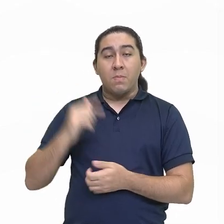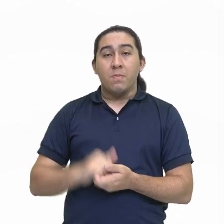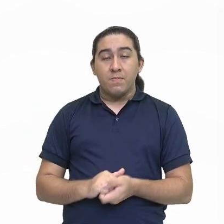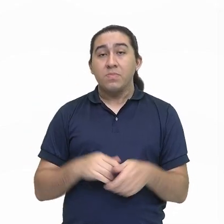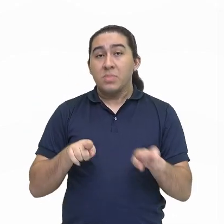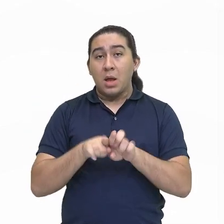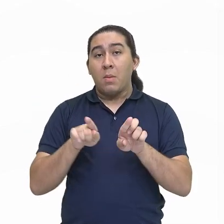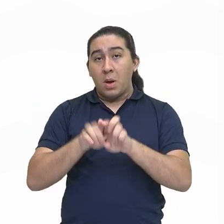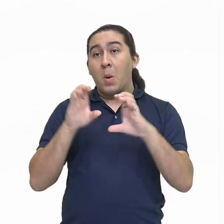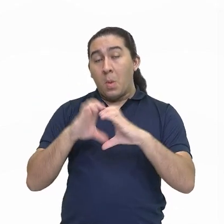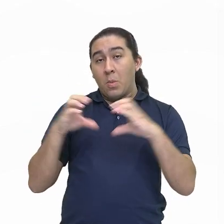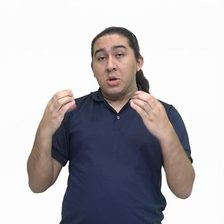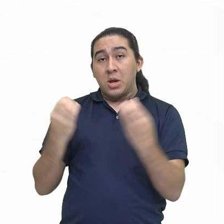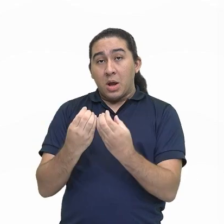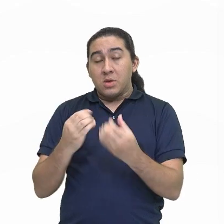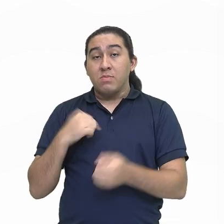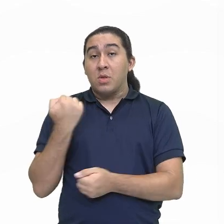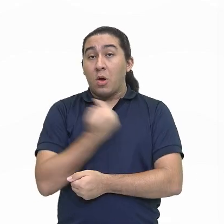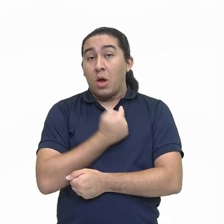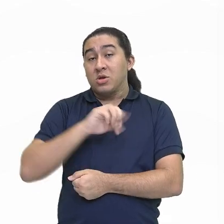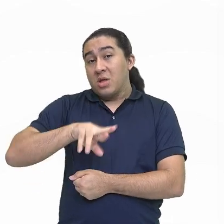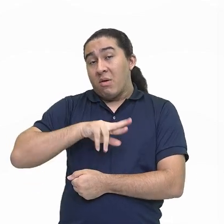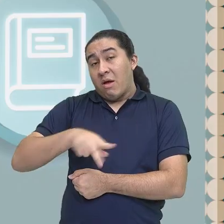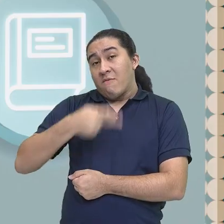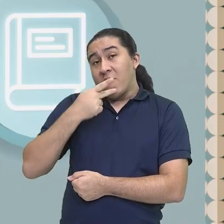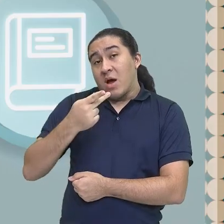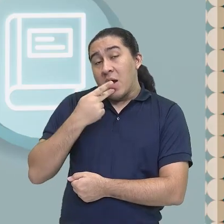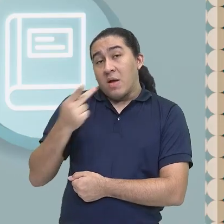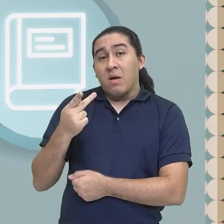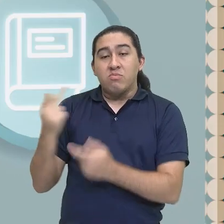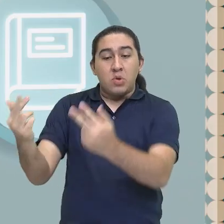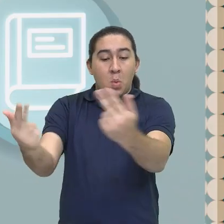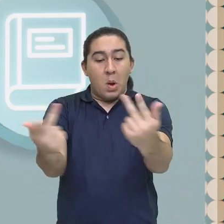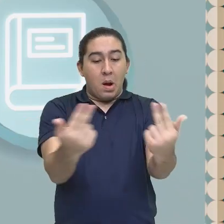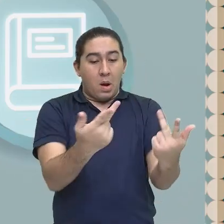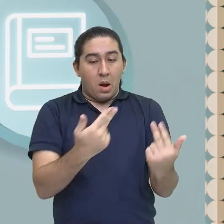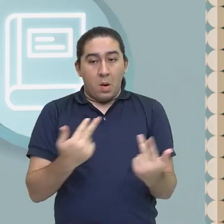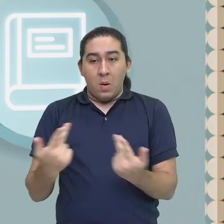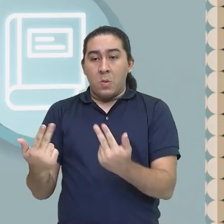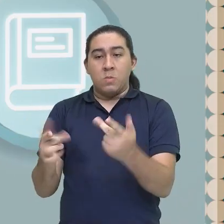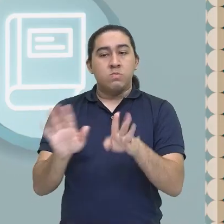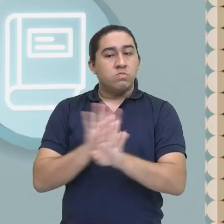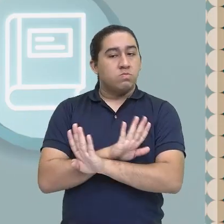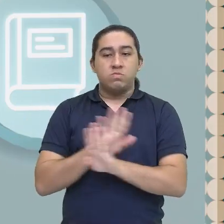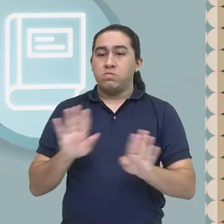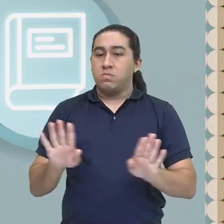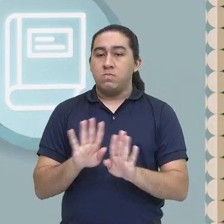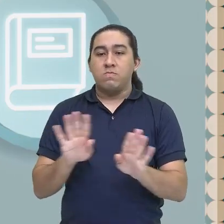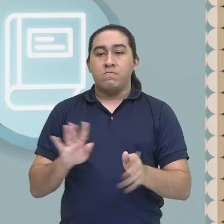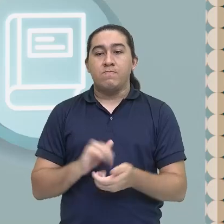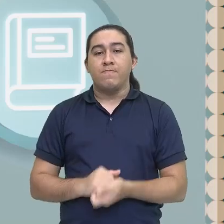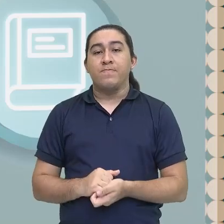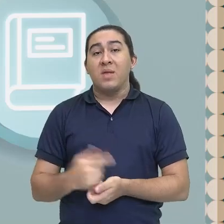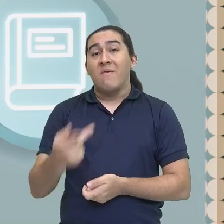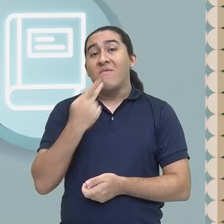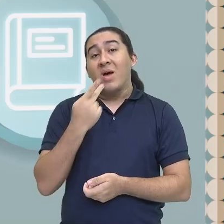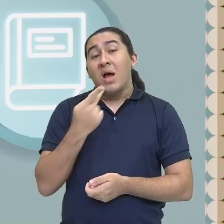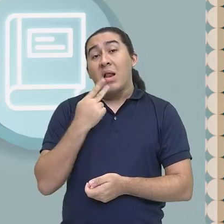Então, nós não falamos da mesma forma, né? A fala não